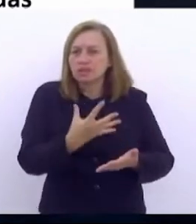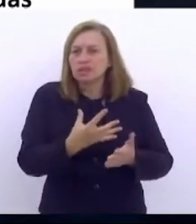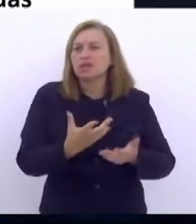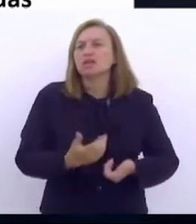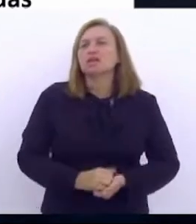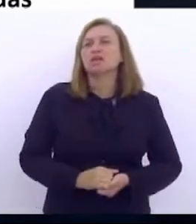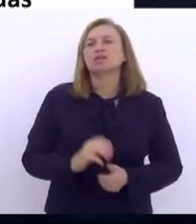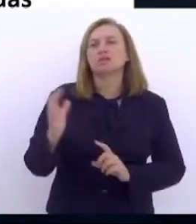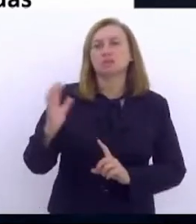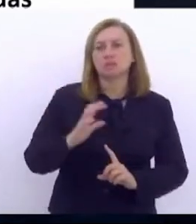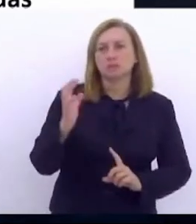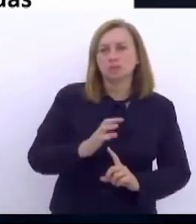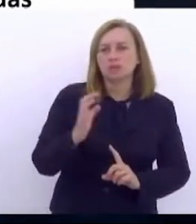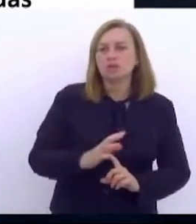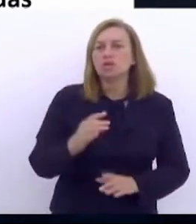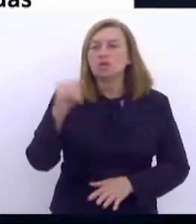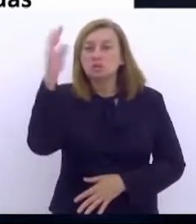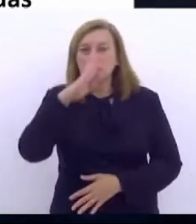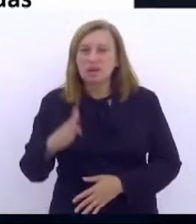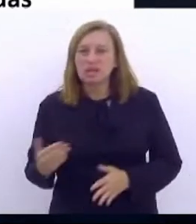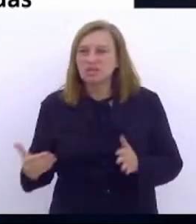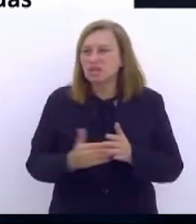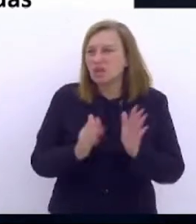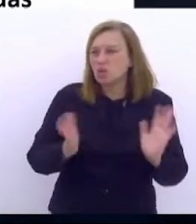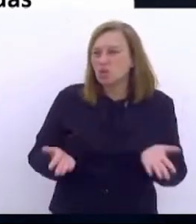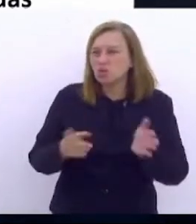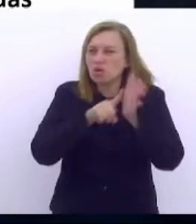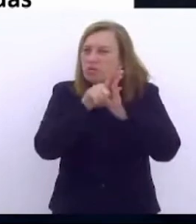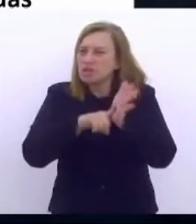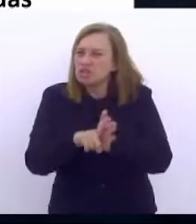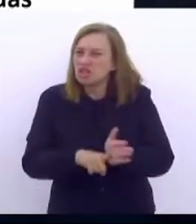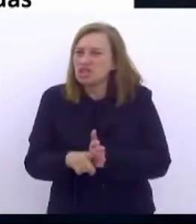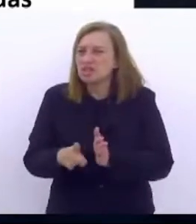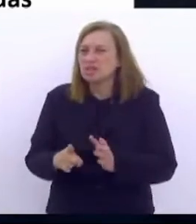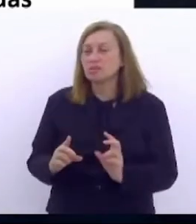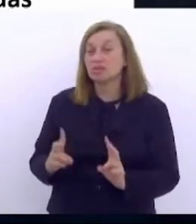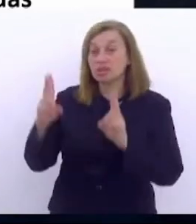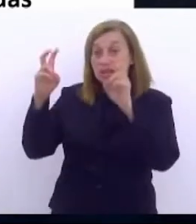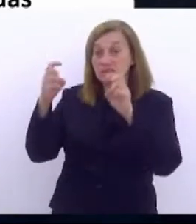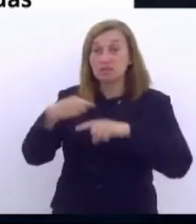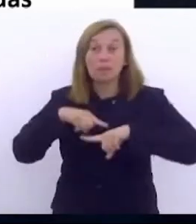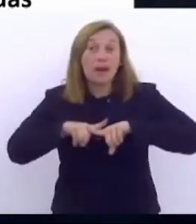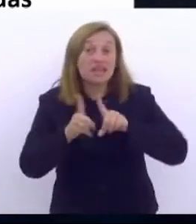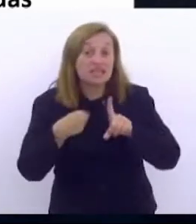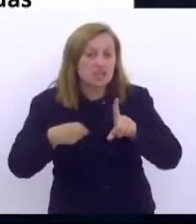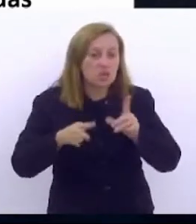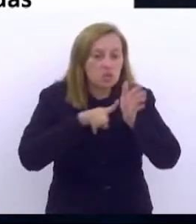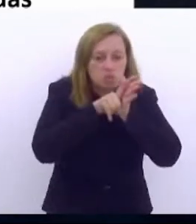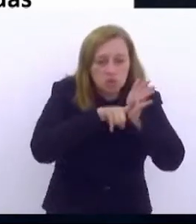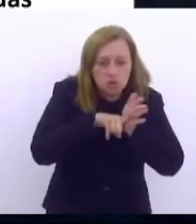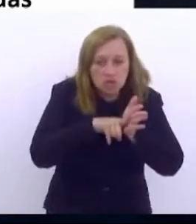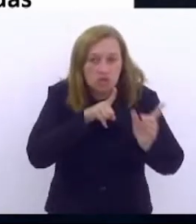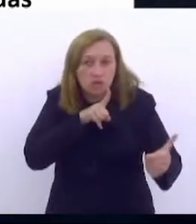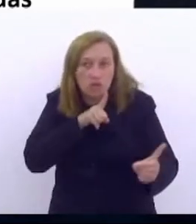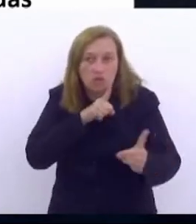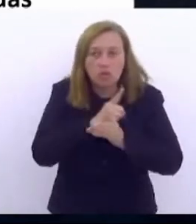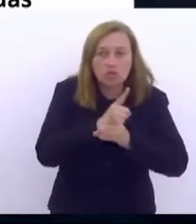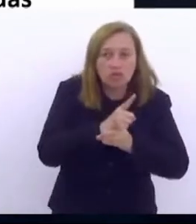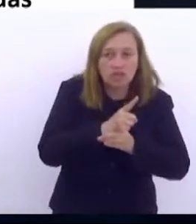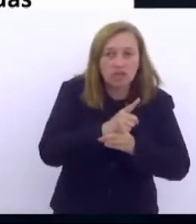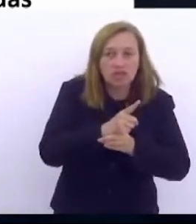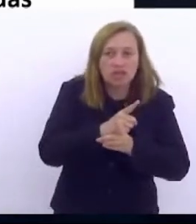No Brasil, não houve até hoje uma pesquisa pensada para isso, mas eu pesquisando bastante encontrei